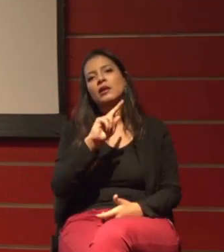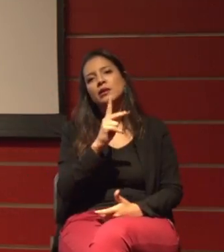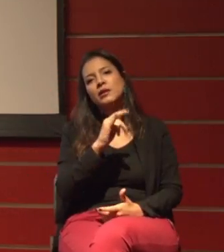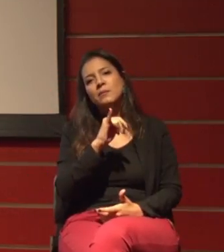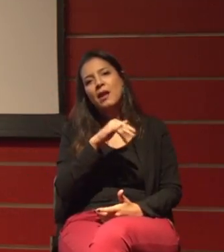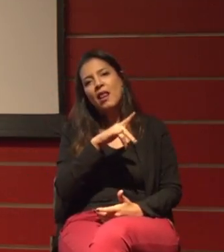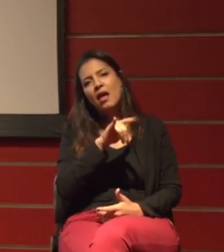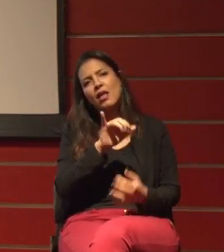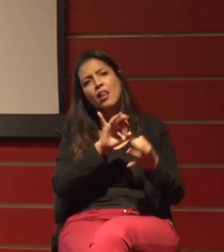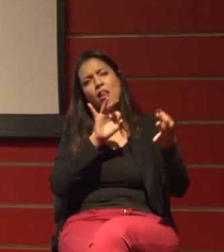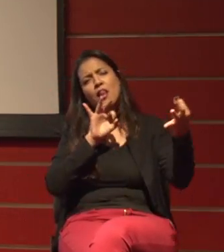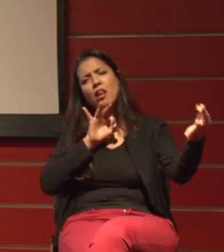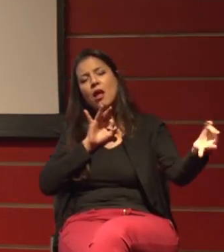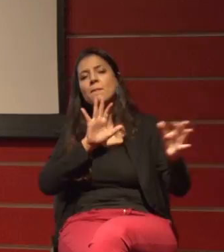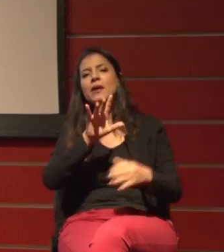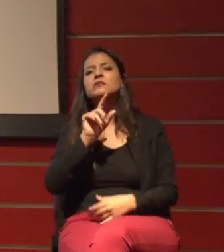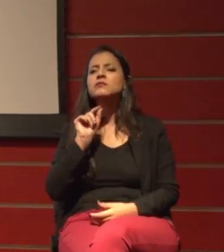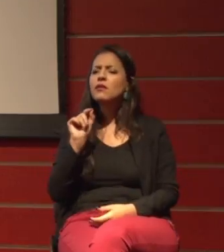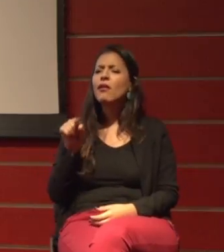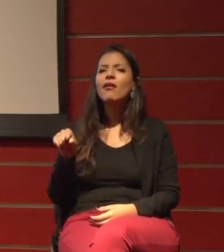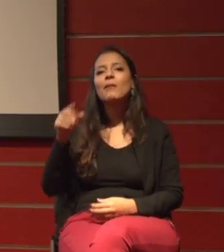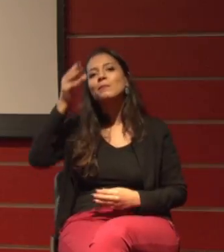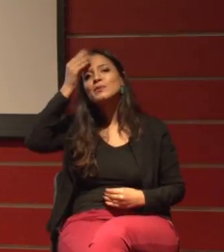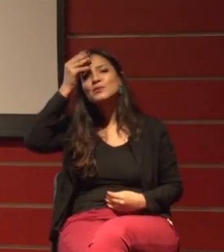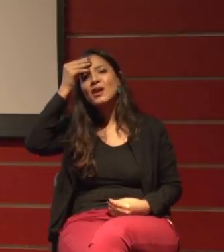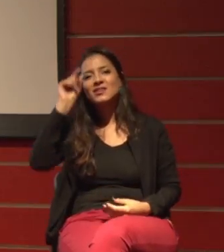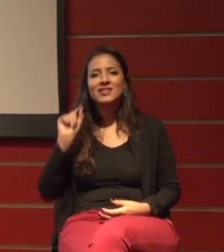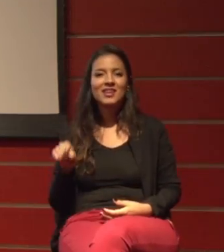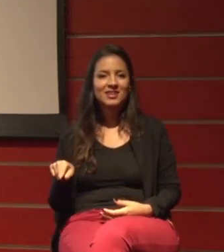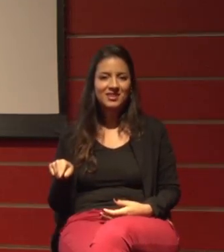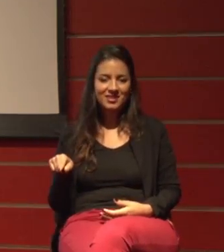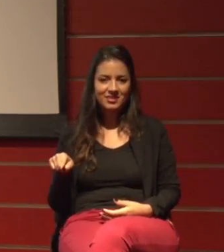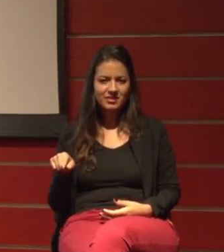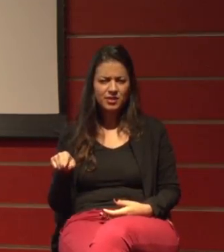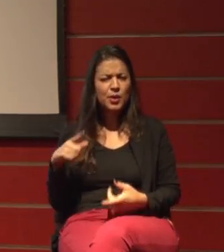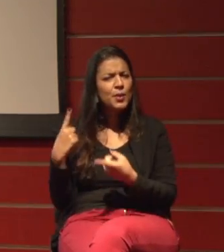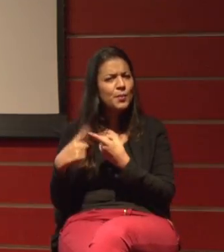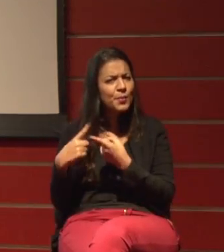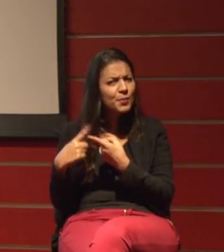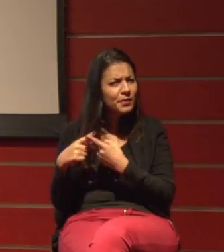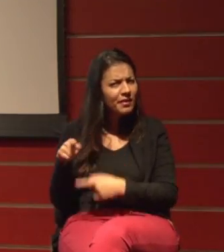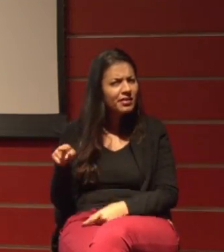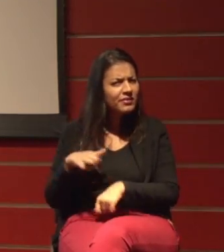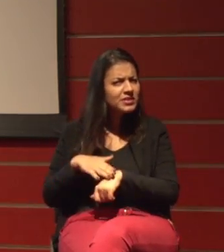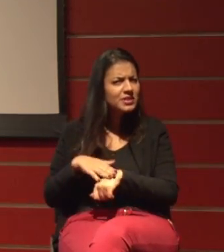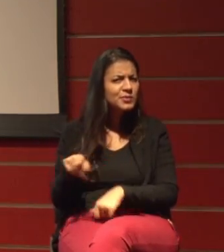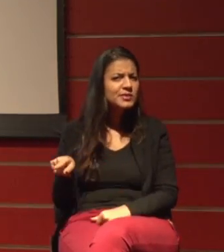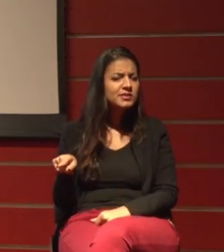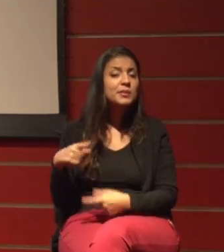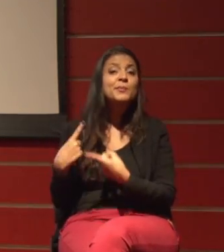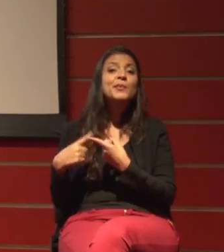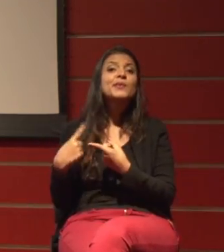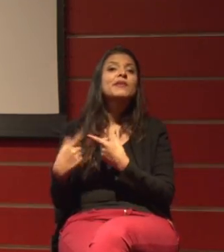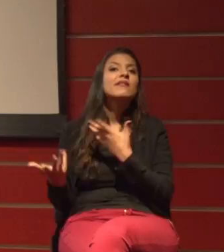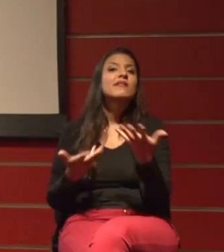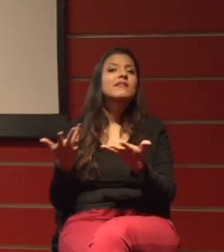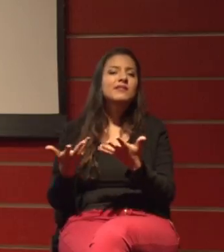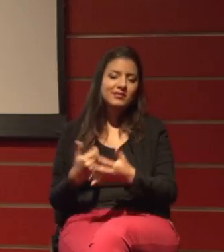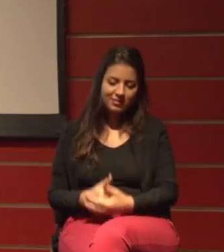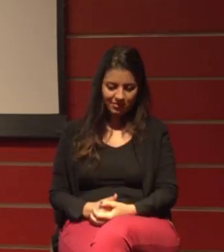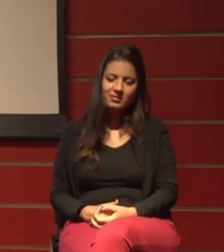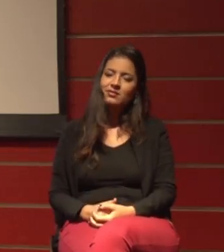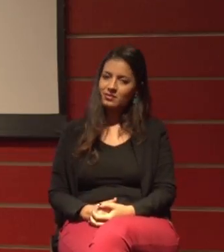sei lá mas quem é essa pessoa né E por que que ela por que ela tá fazendo isso por que tá levando Então para